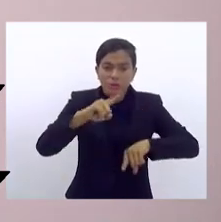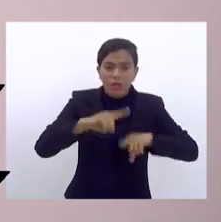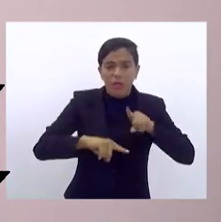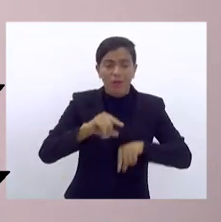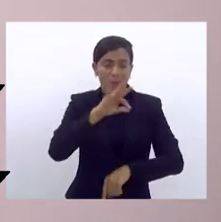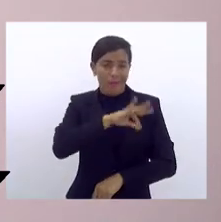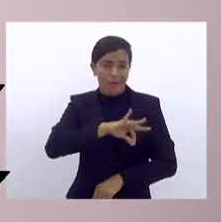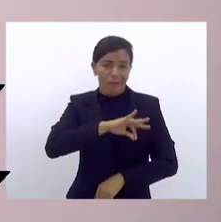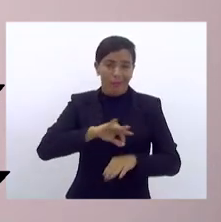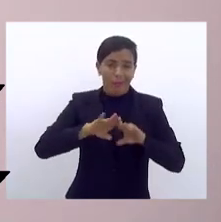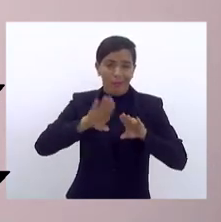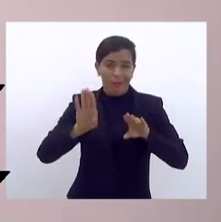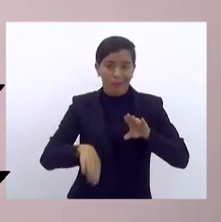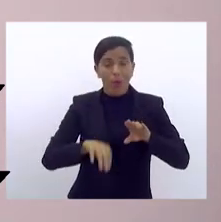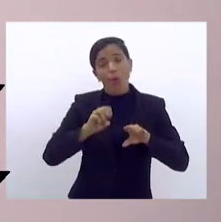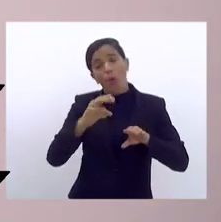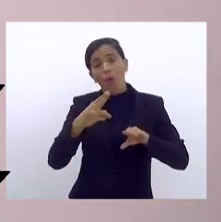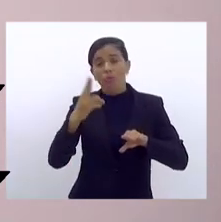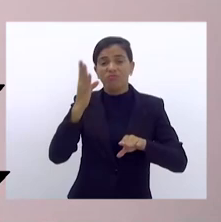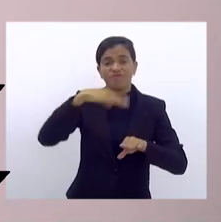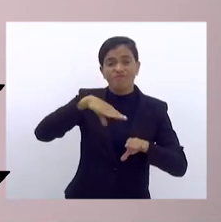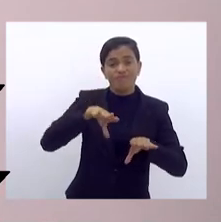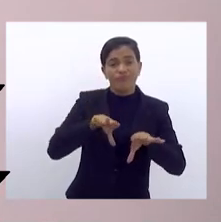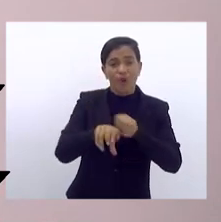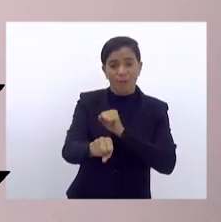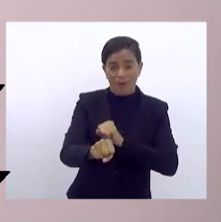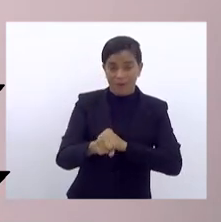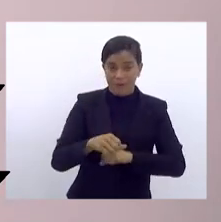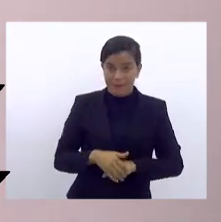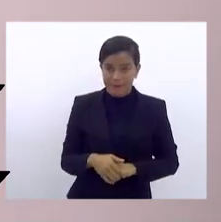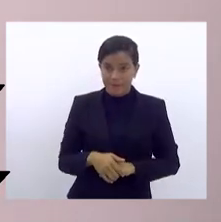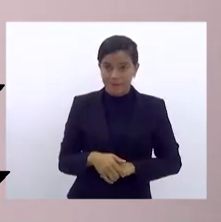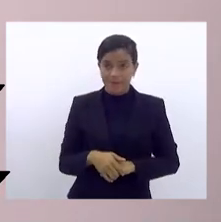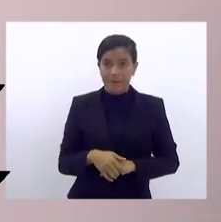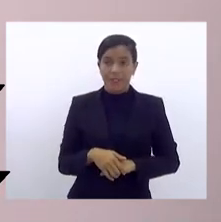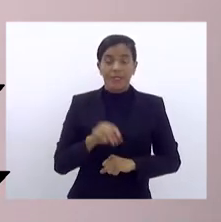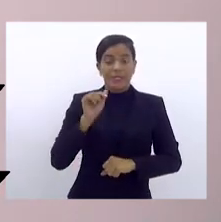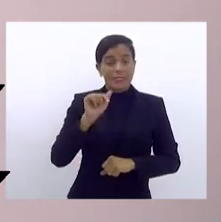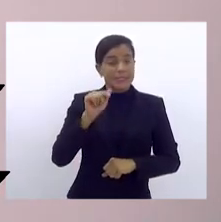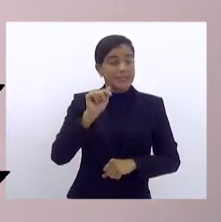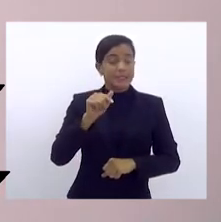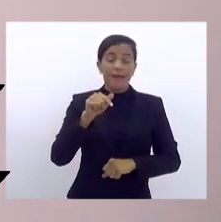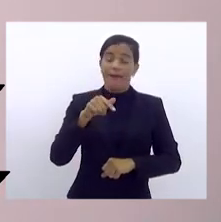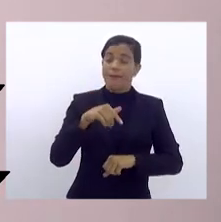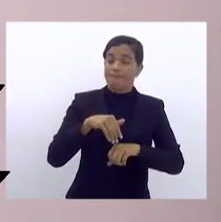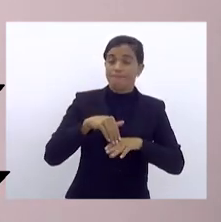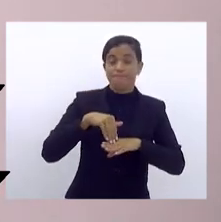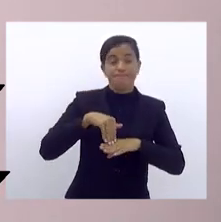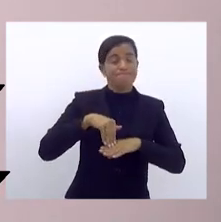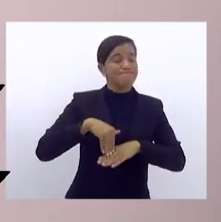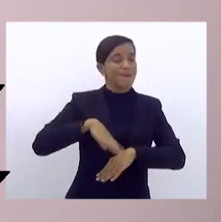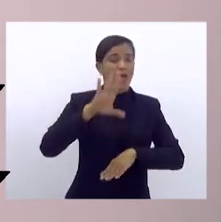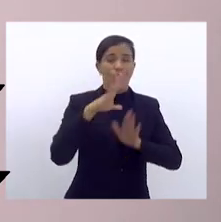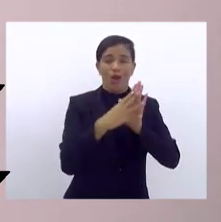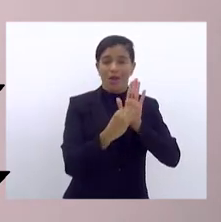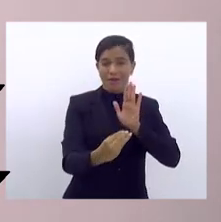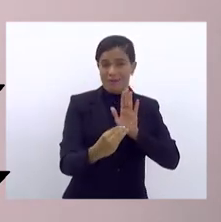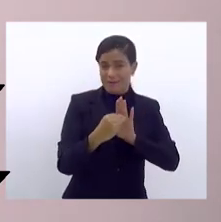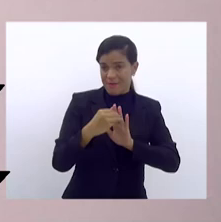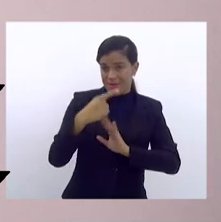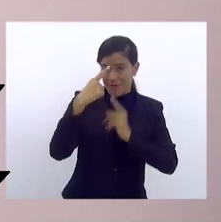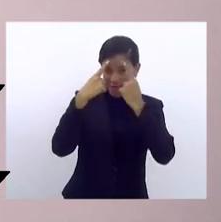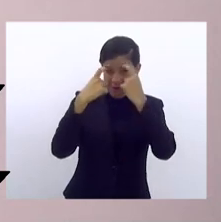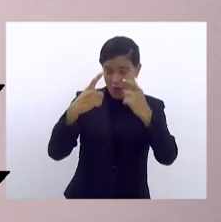remunerado ou mal formado essa é a forma mais abrangente de violência contra as escolas e a mais